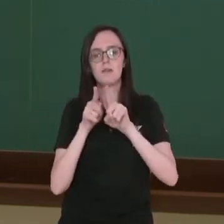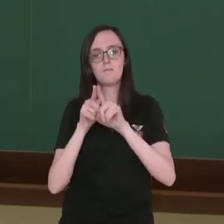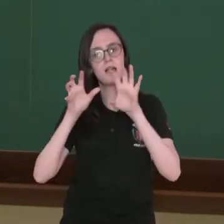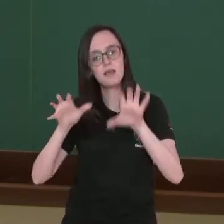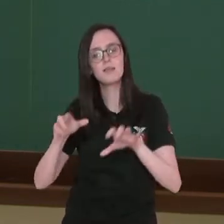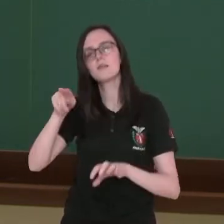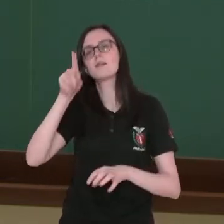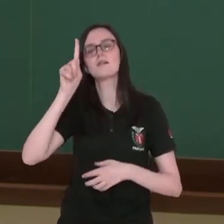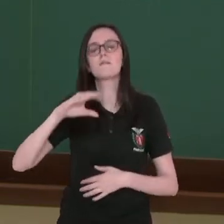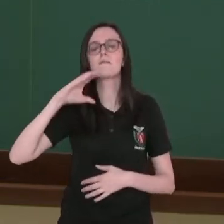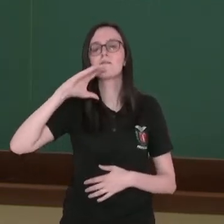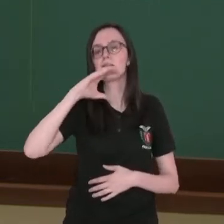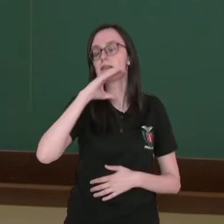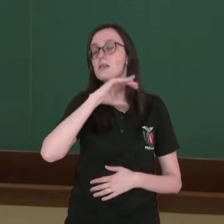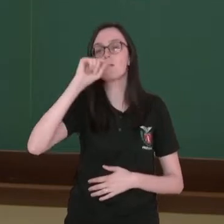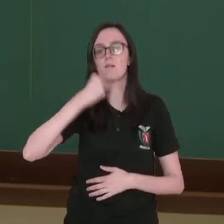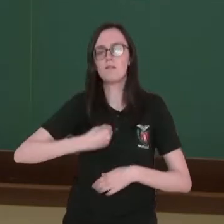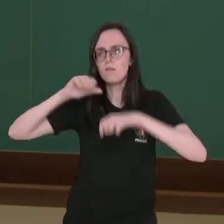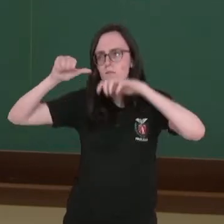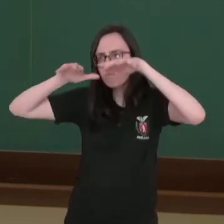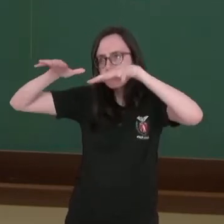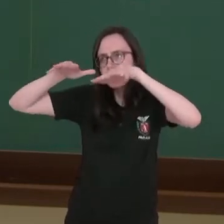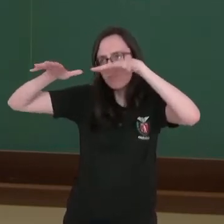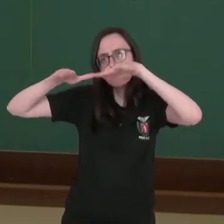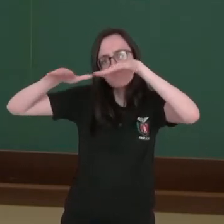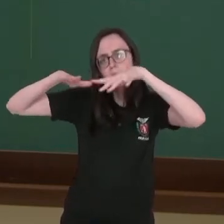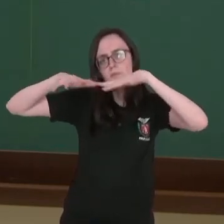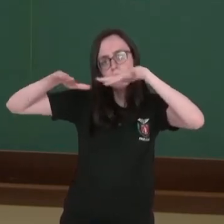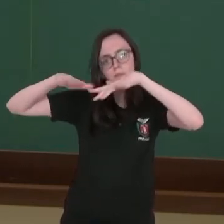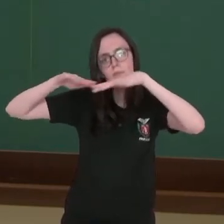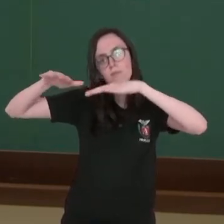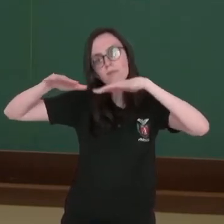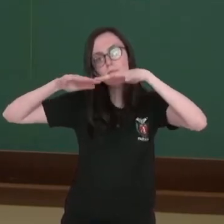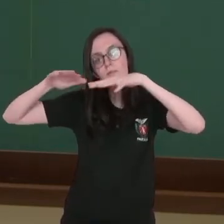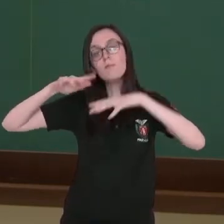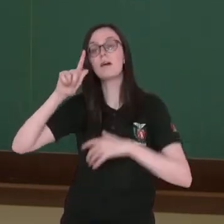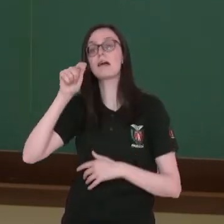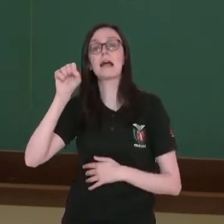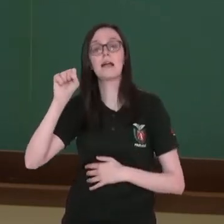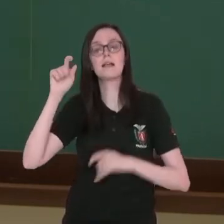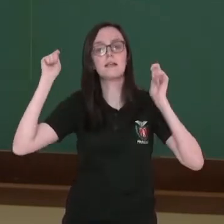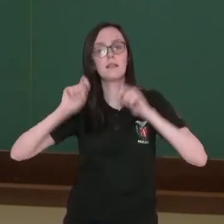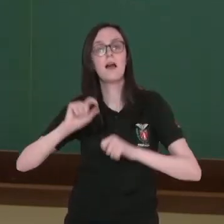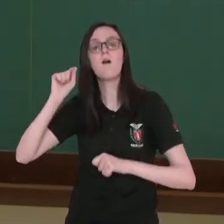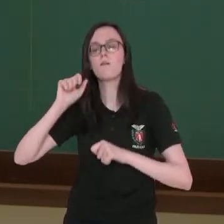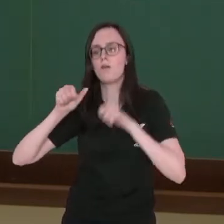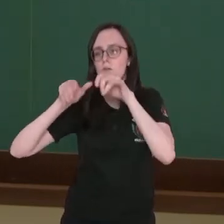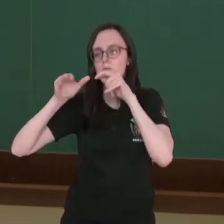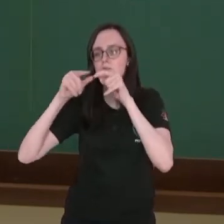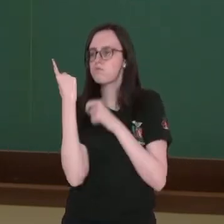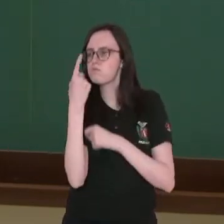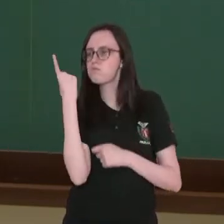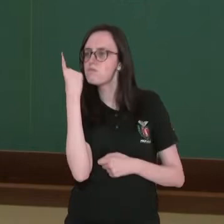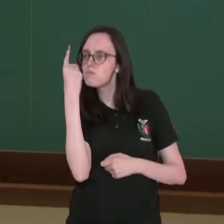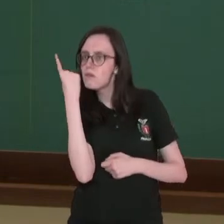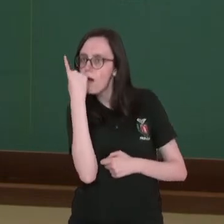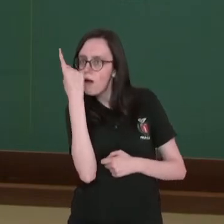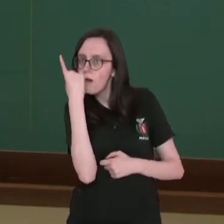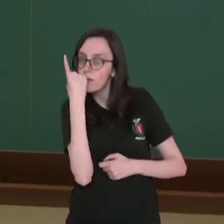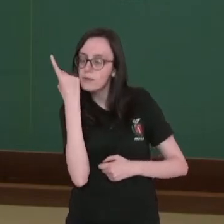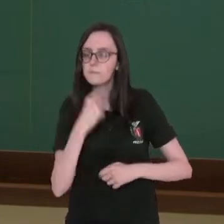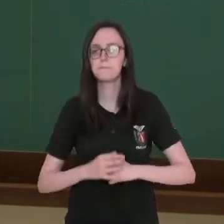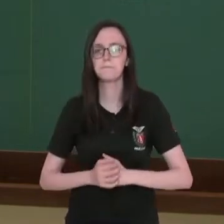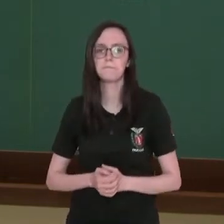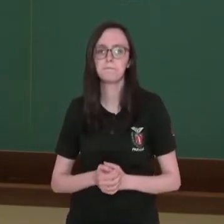aquele calor que está movimentando, está usando o gás para movimentar aquele pistãozinho em cima da